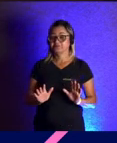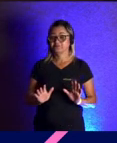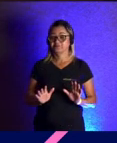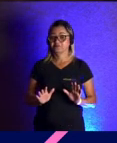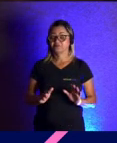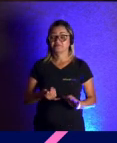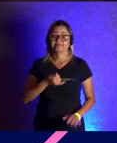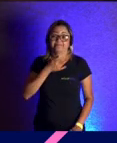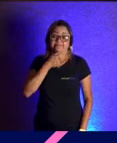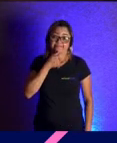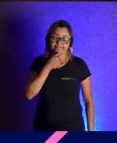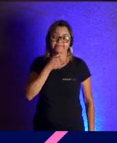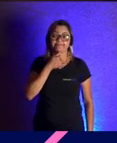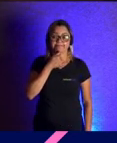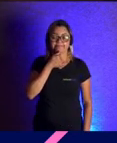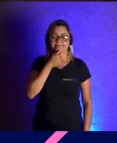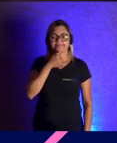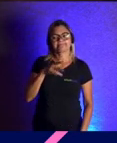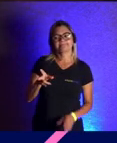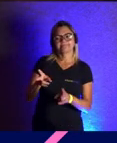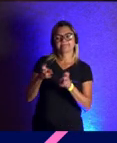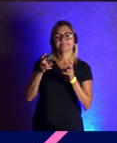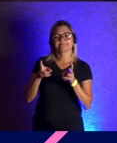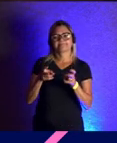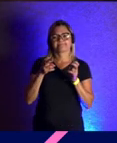é muito triste a gente ver